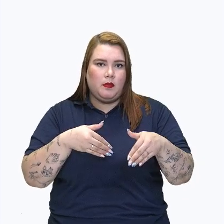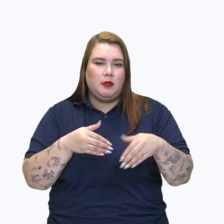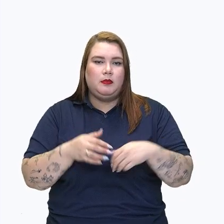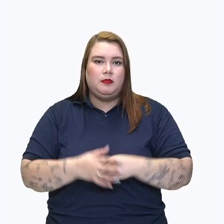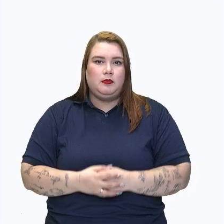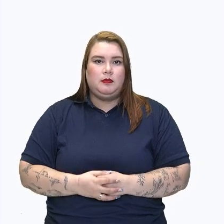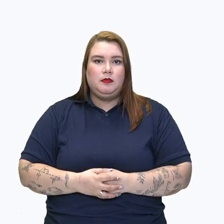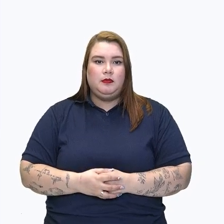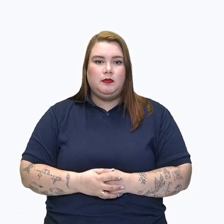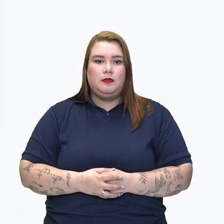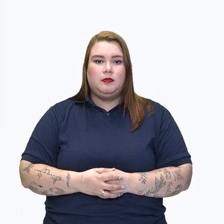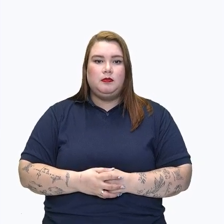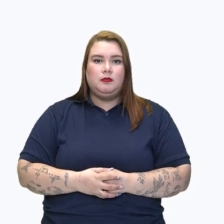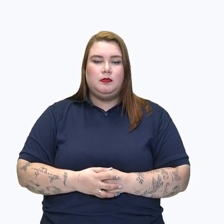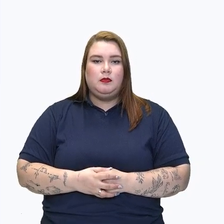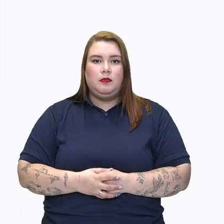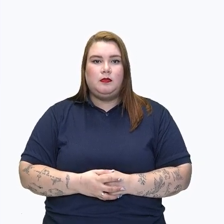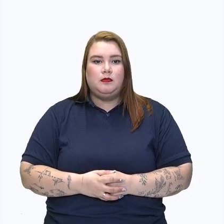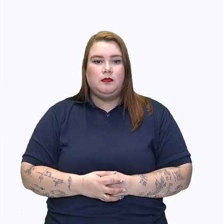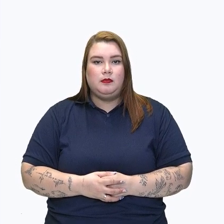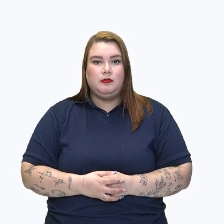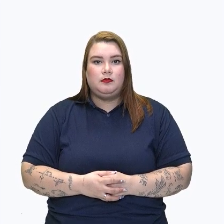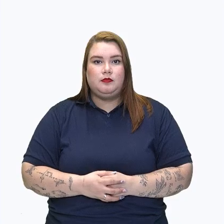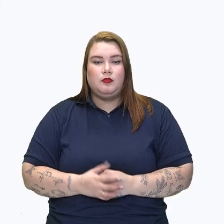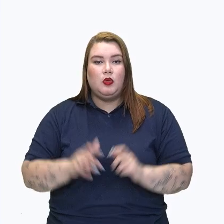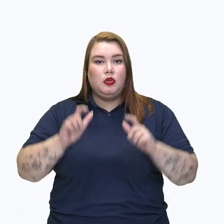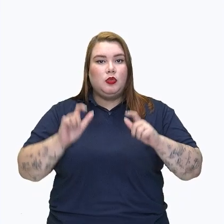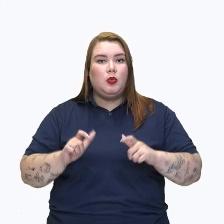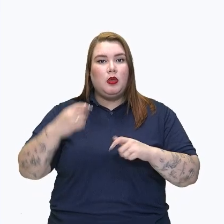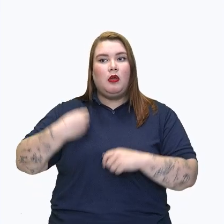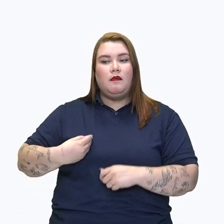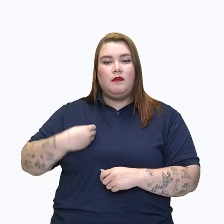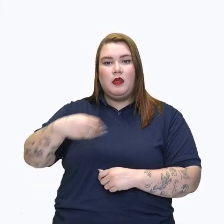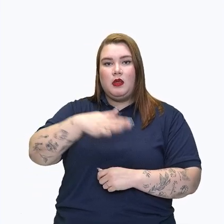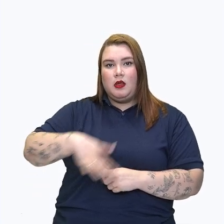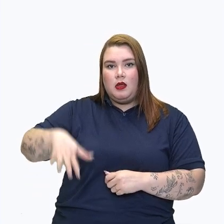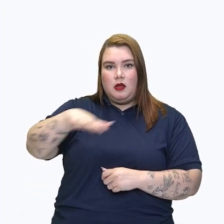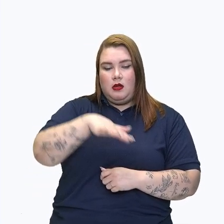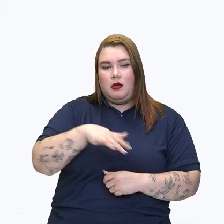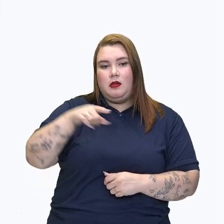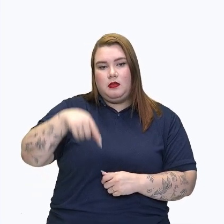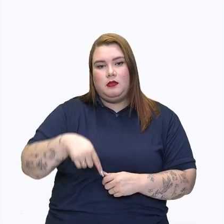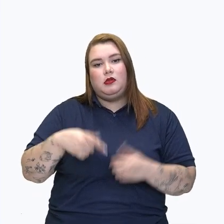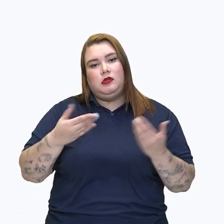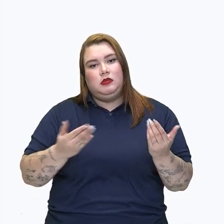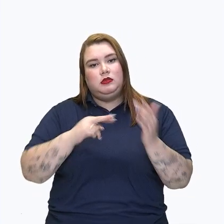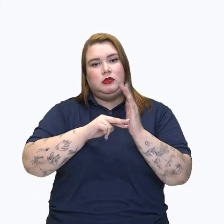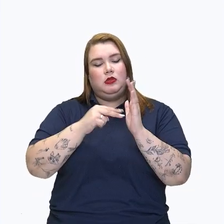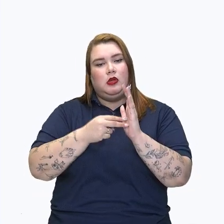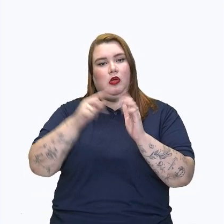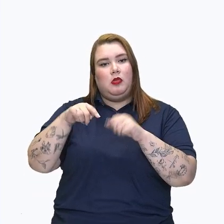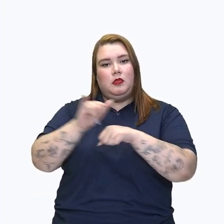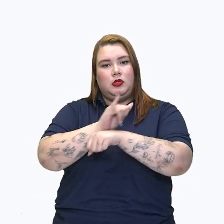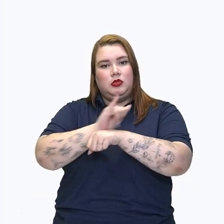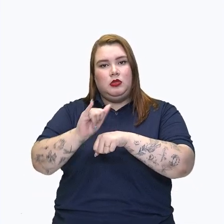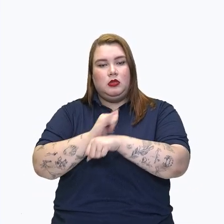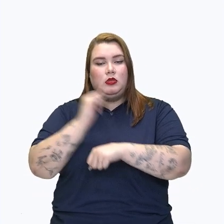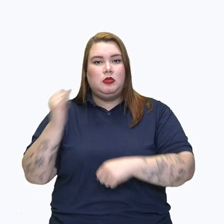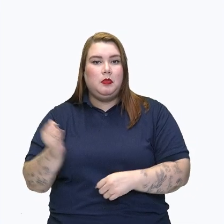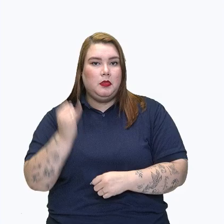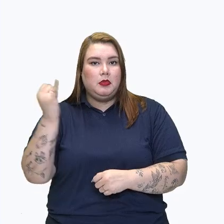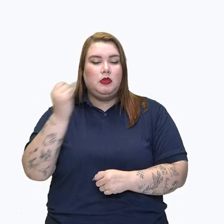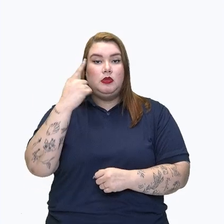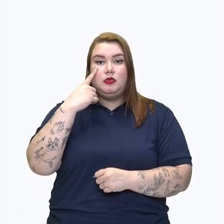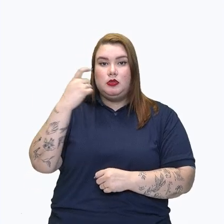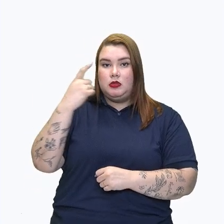localidade do aluno, né? Da onde ele vive, do ambiente cultural em que ele vive, tá? Então, por isso ela é considerada uma metodologia tão interessante a